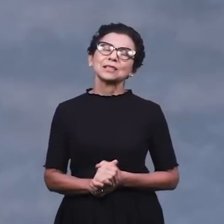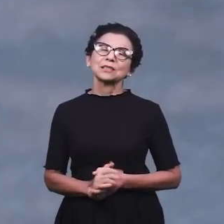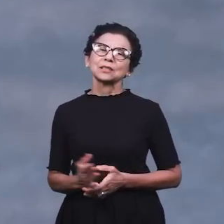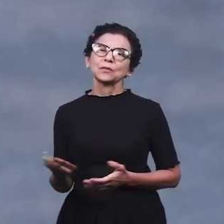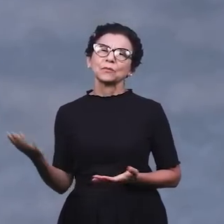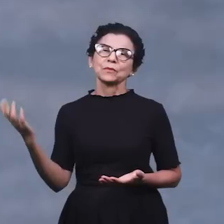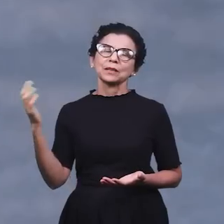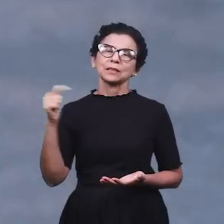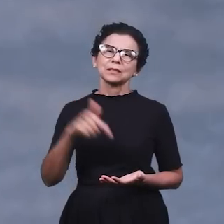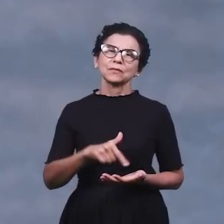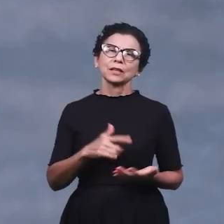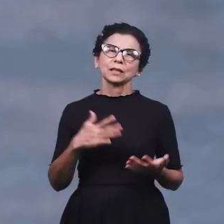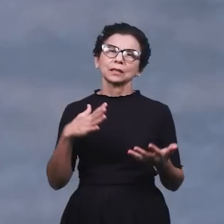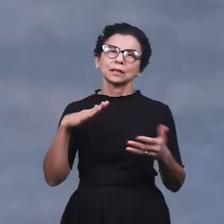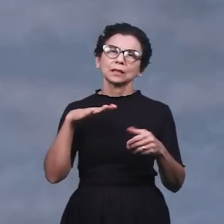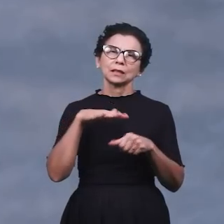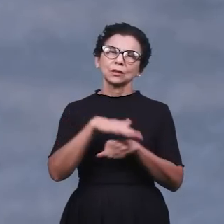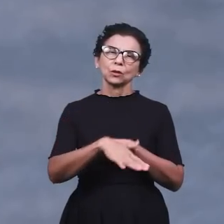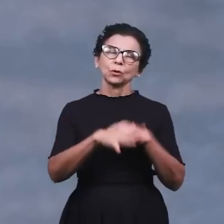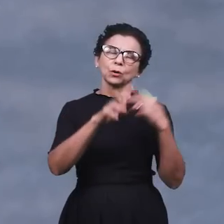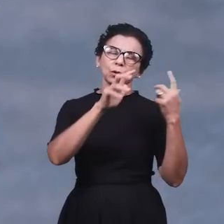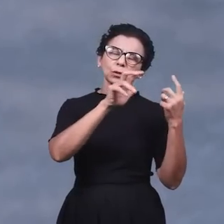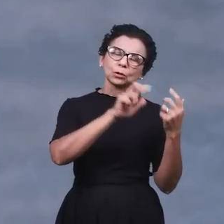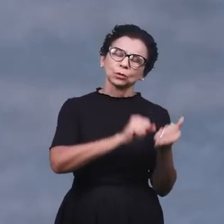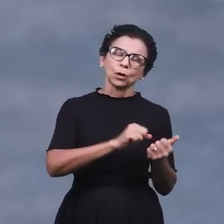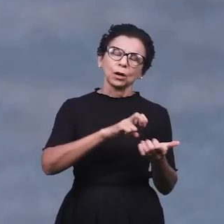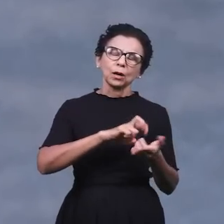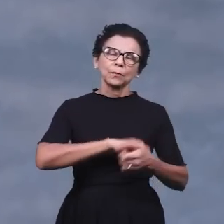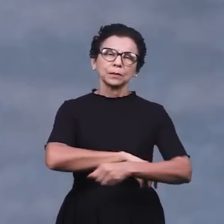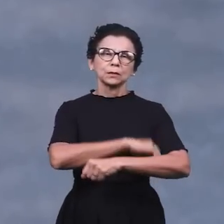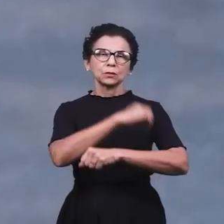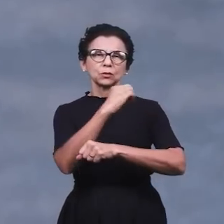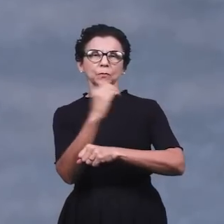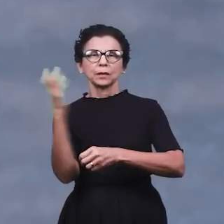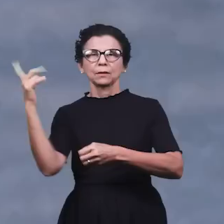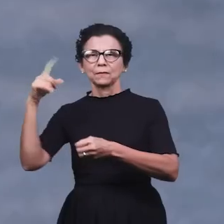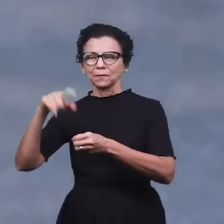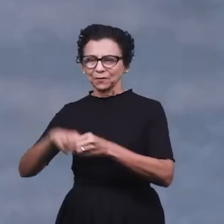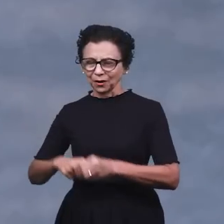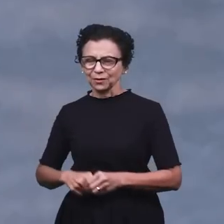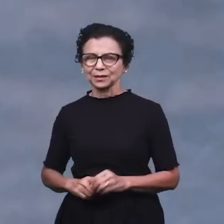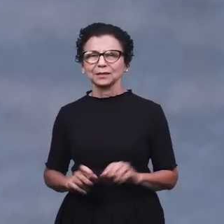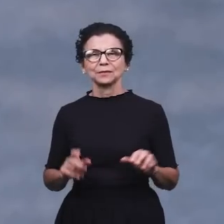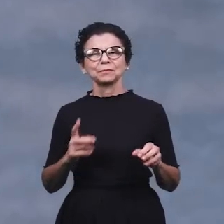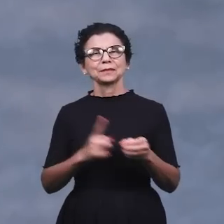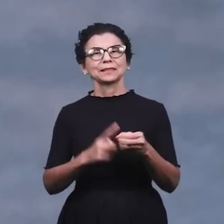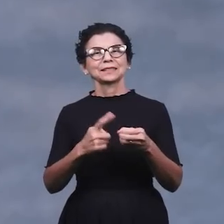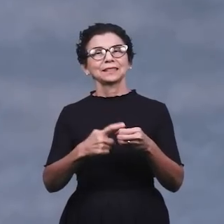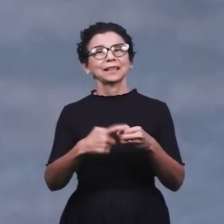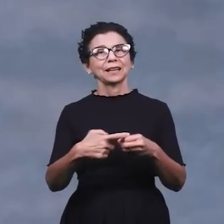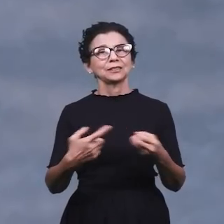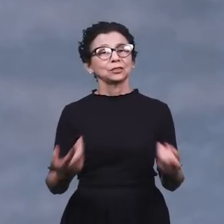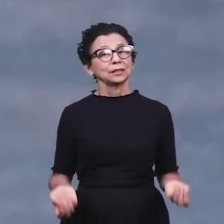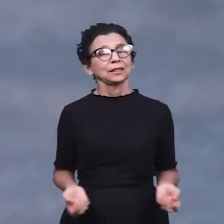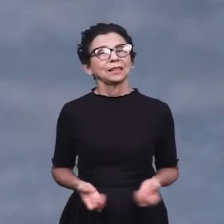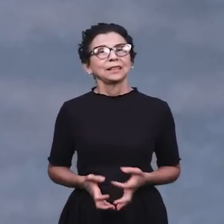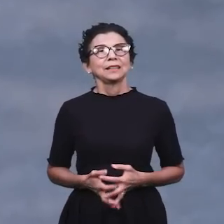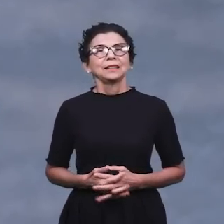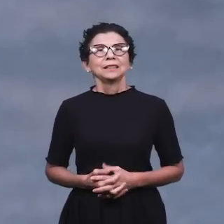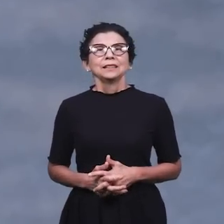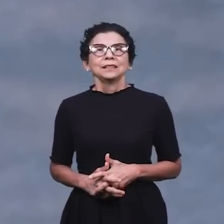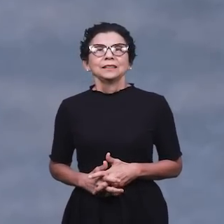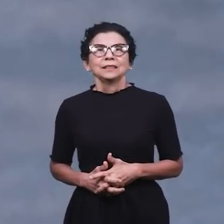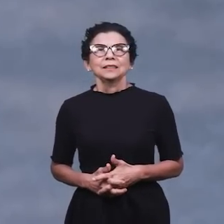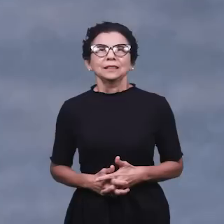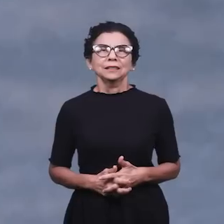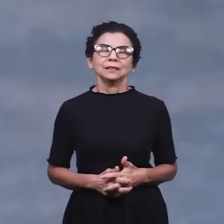para pernoitar, inclusive aqui, voltam amanhã, estão conosco participando. Para nós é muito bom. Obviamente que pela dinâmica do